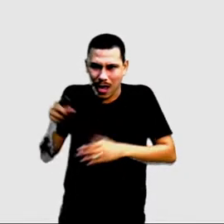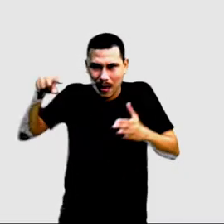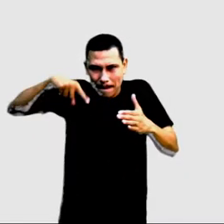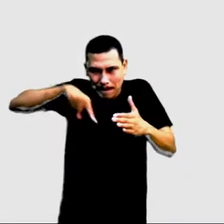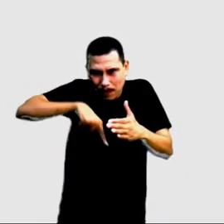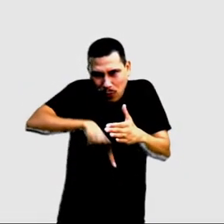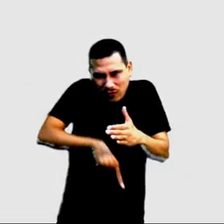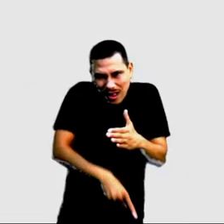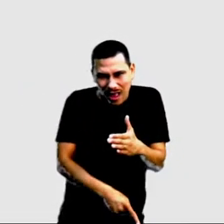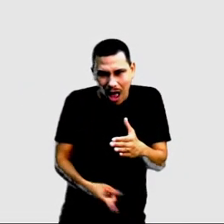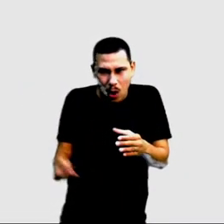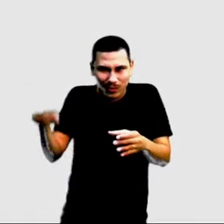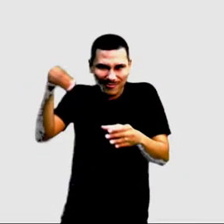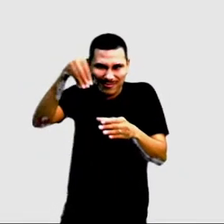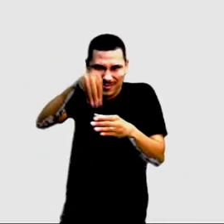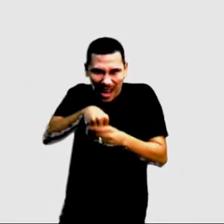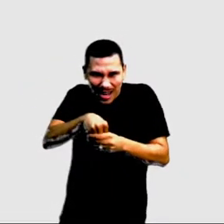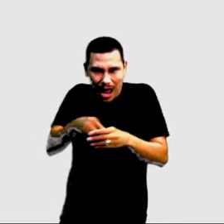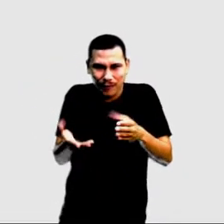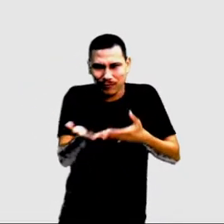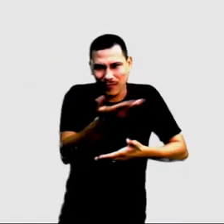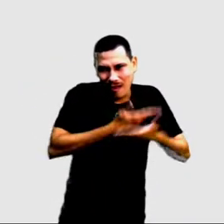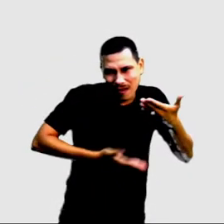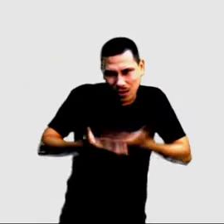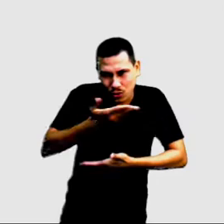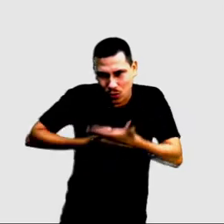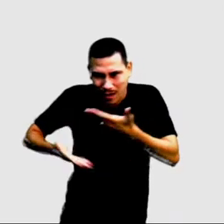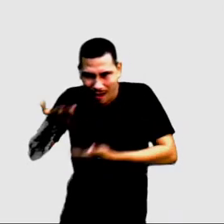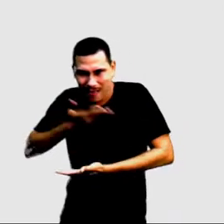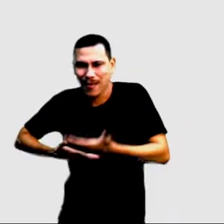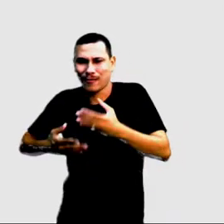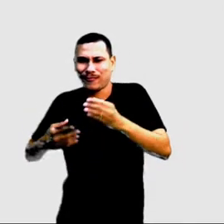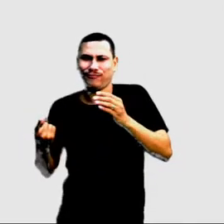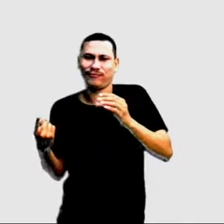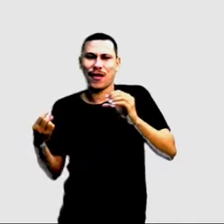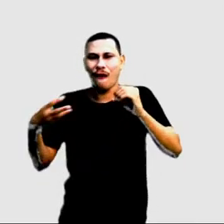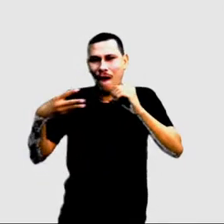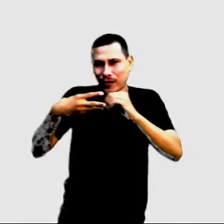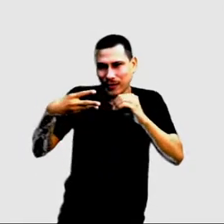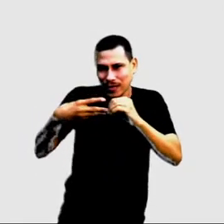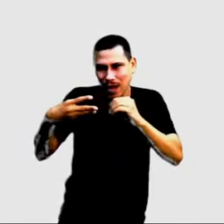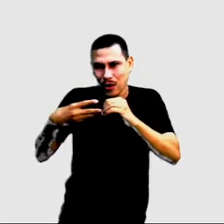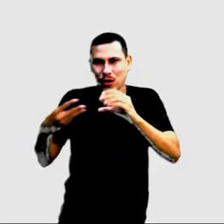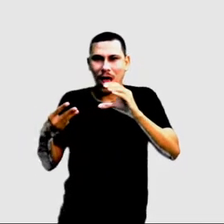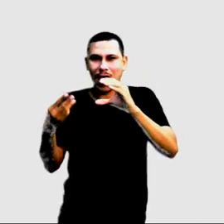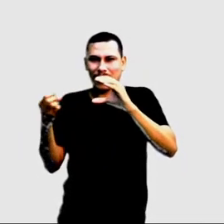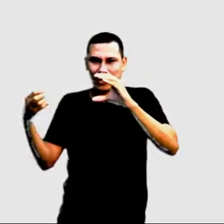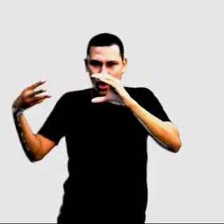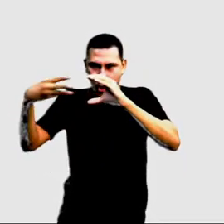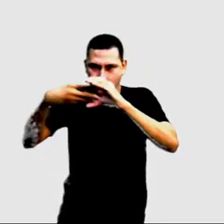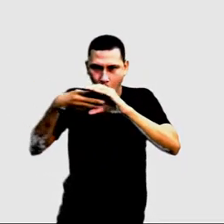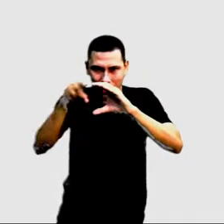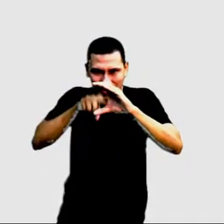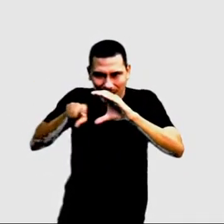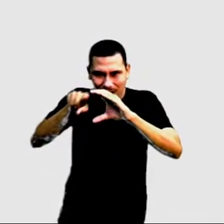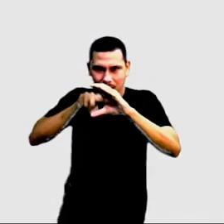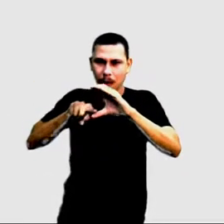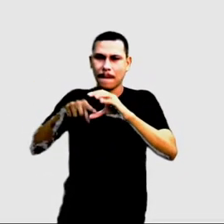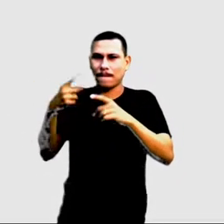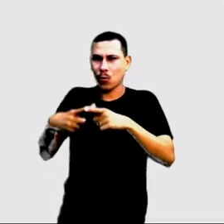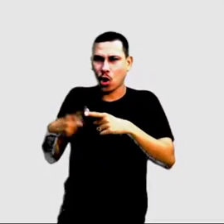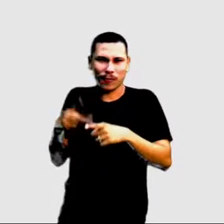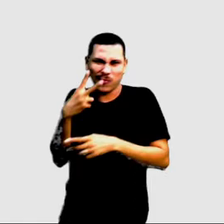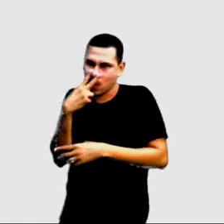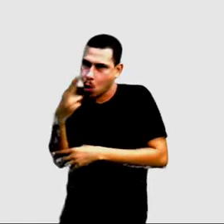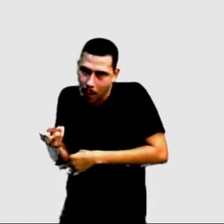interna associada às eucarióticas. Quer dizer, associada é porque ela não parece